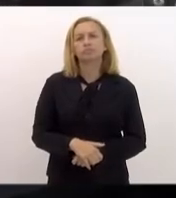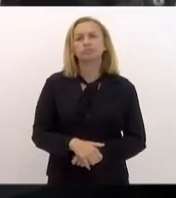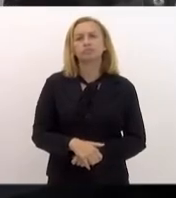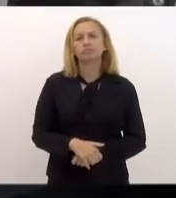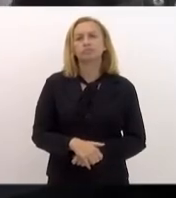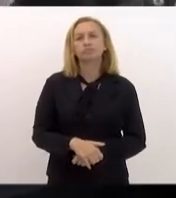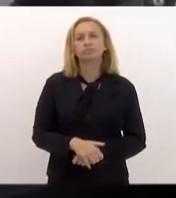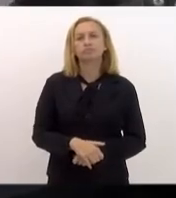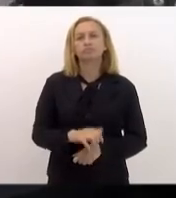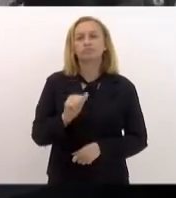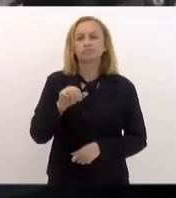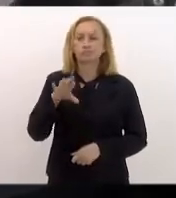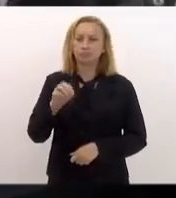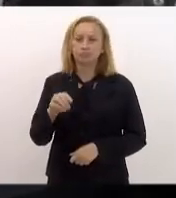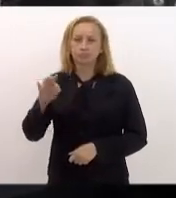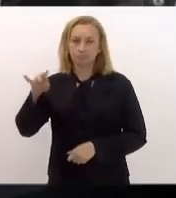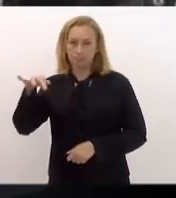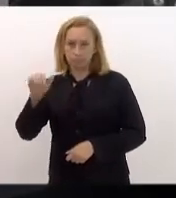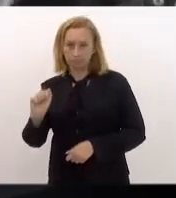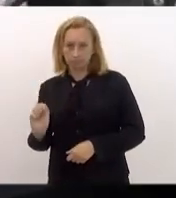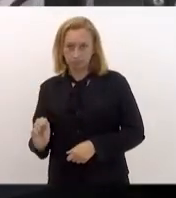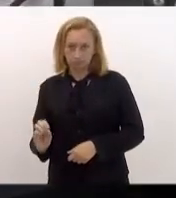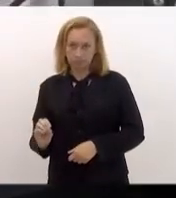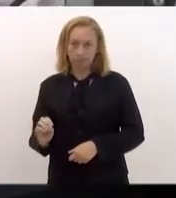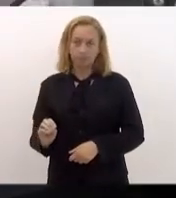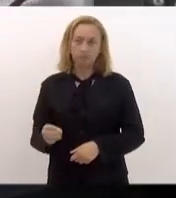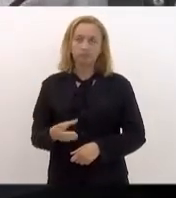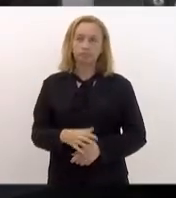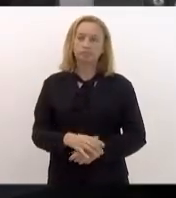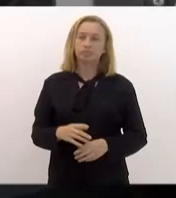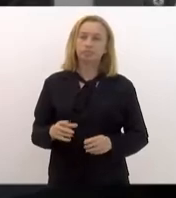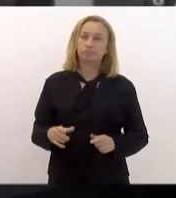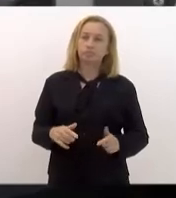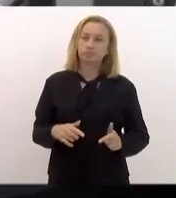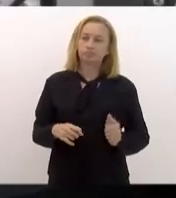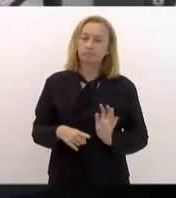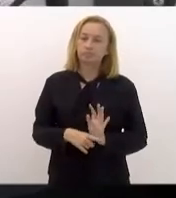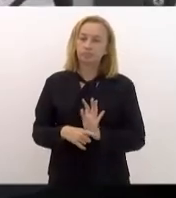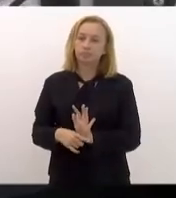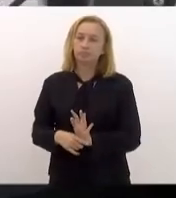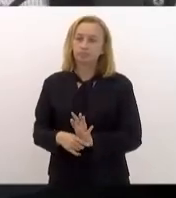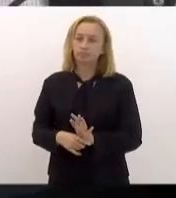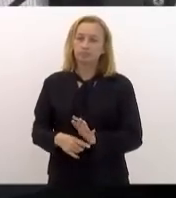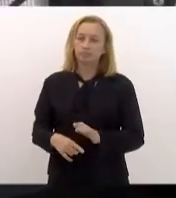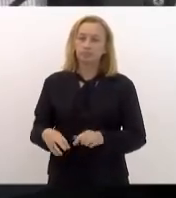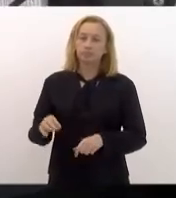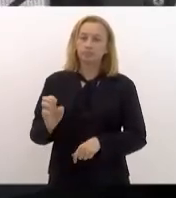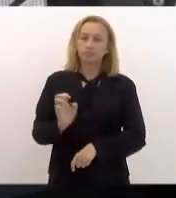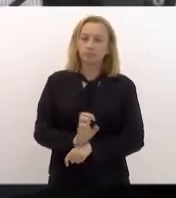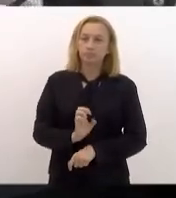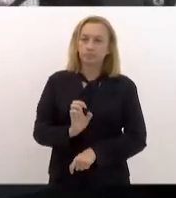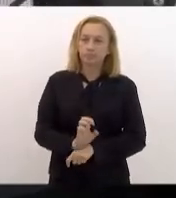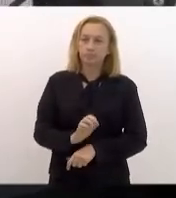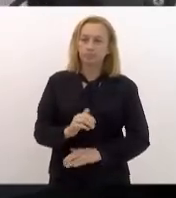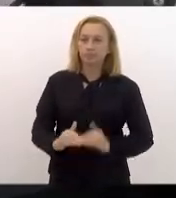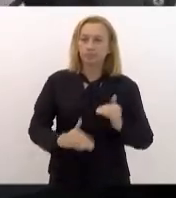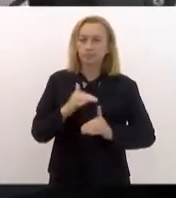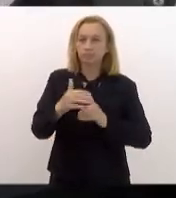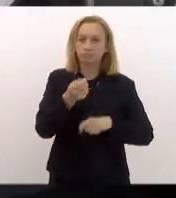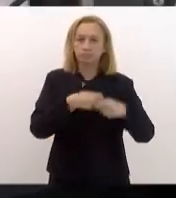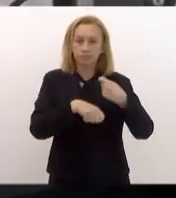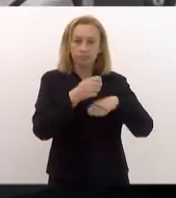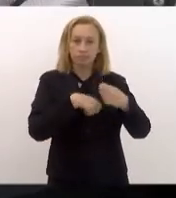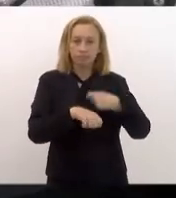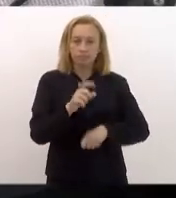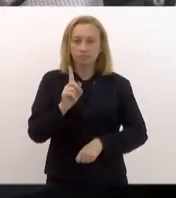daquele arco metropolitano via servir este Estado no seu desenvolvimento econômico. É isso